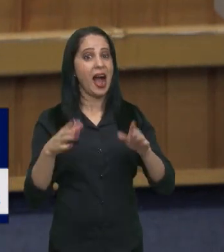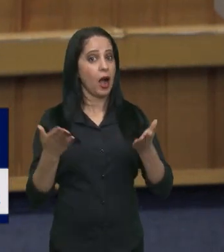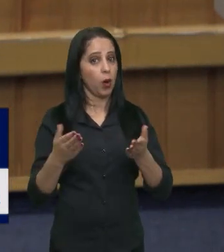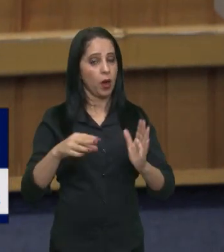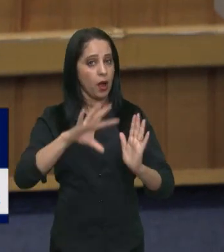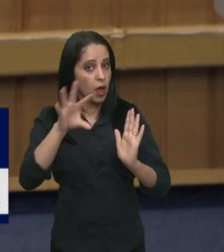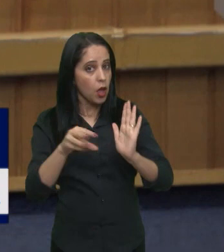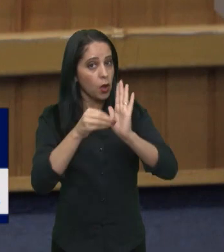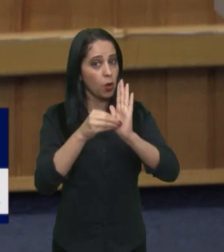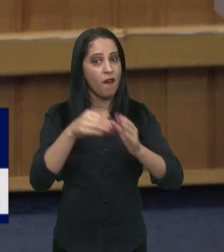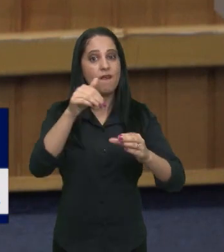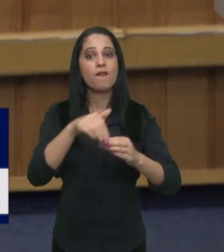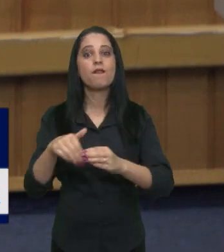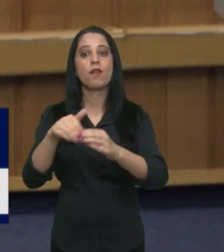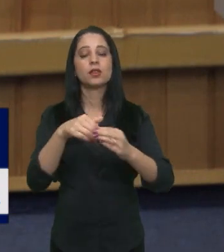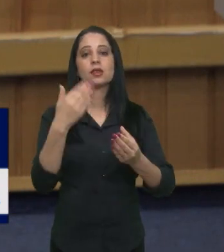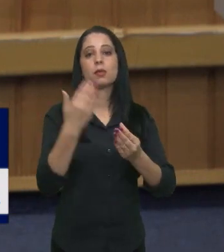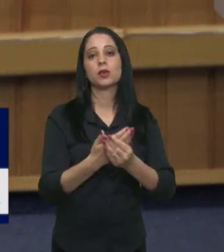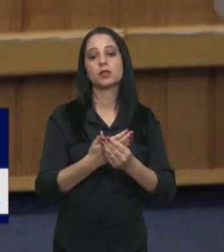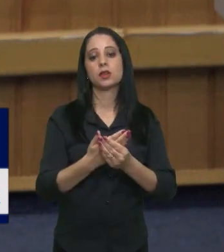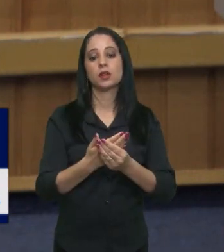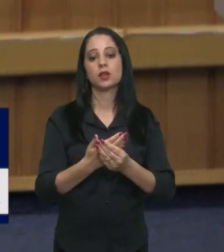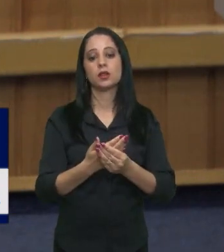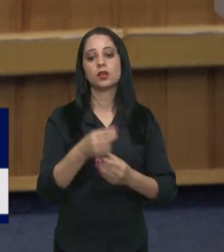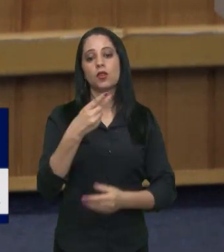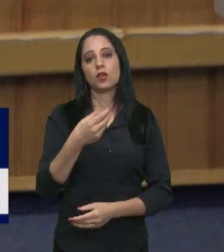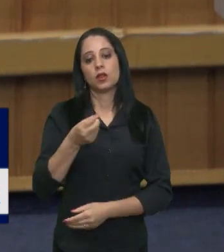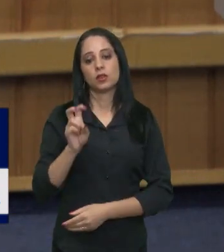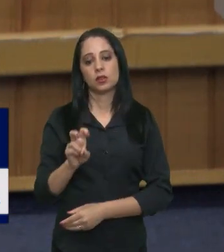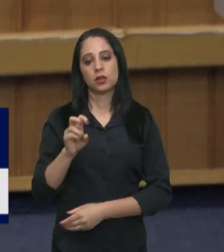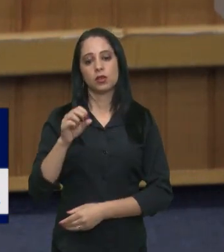votação. Processo